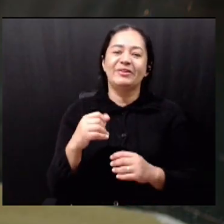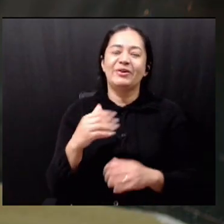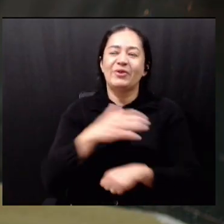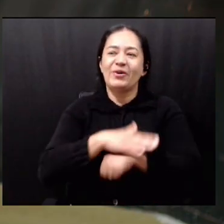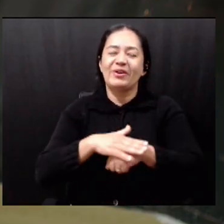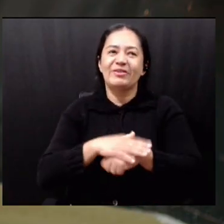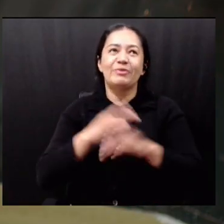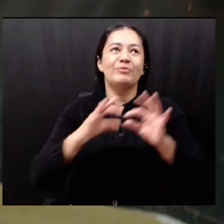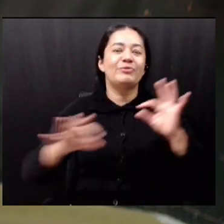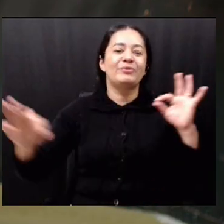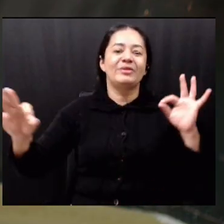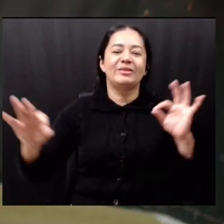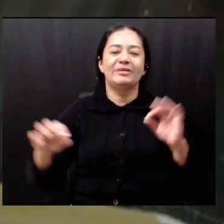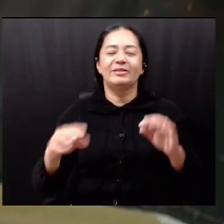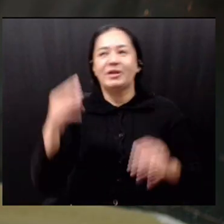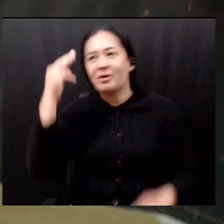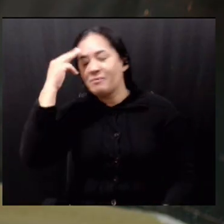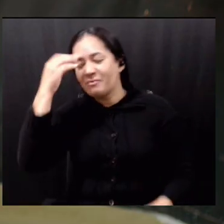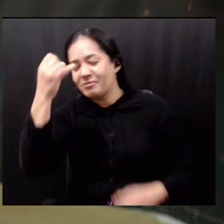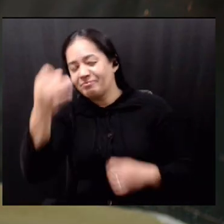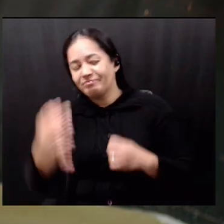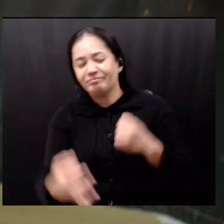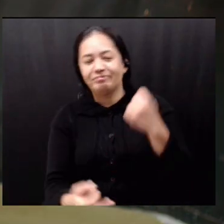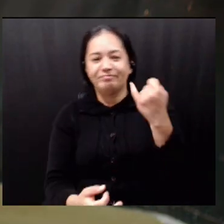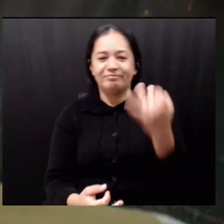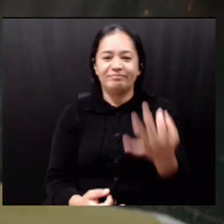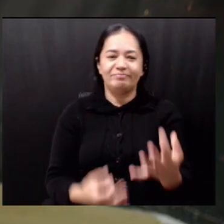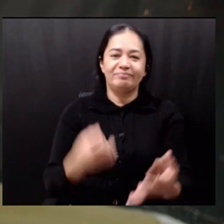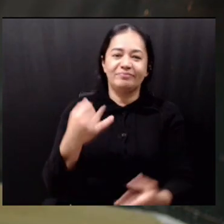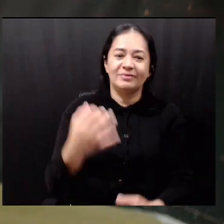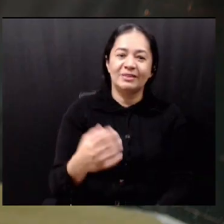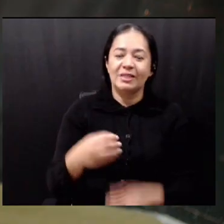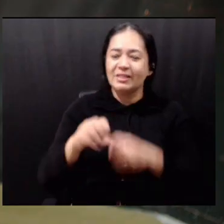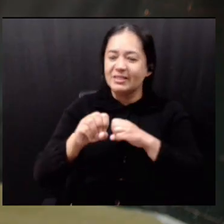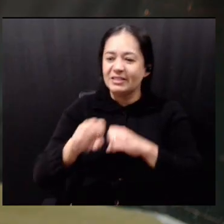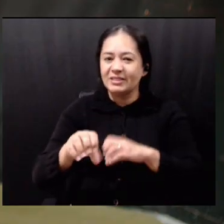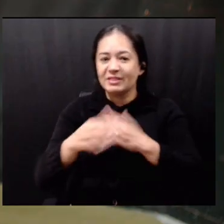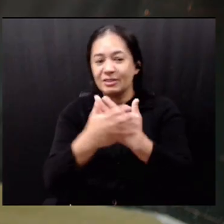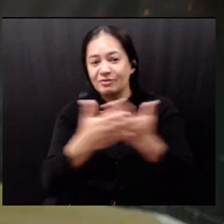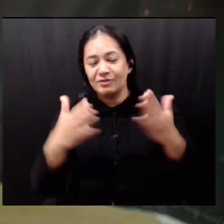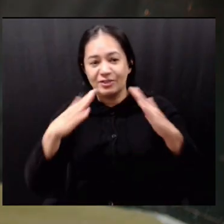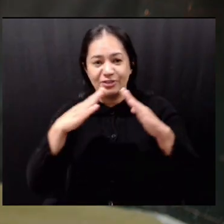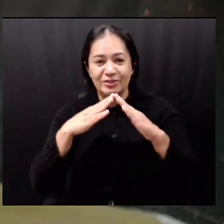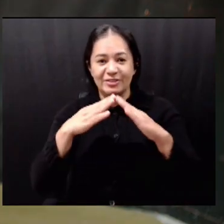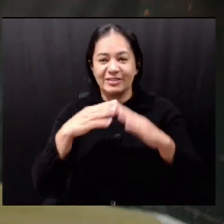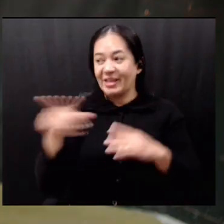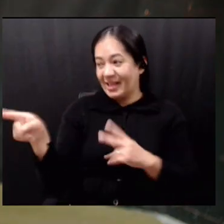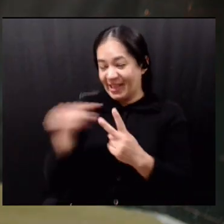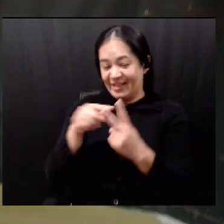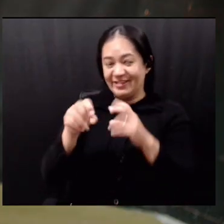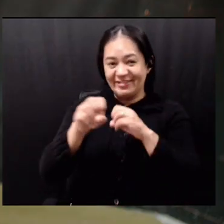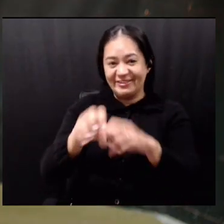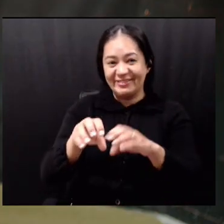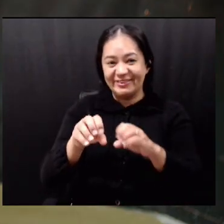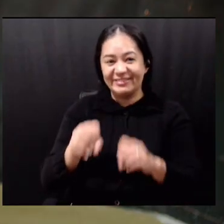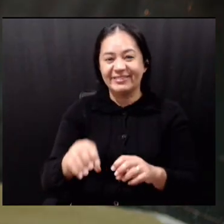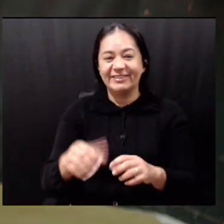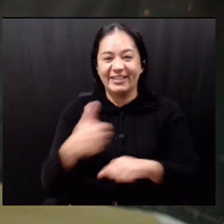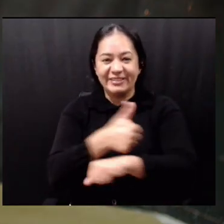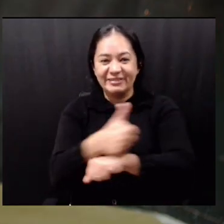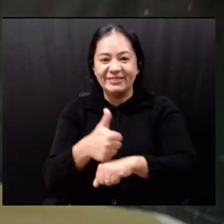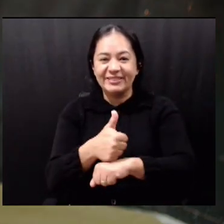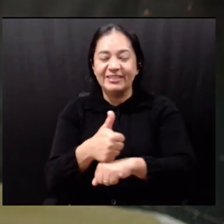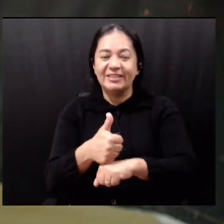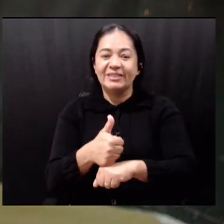trazendo memórias e ensinando você aí de casa. Claro, eu não, elas, né? As nossas profissionais em